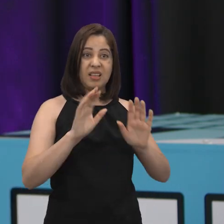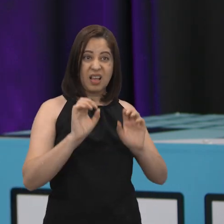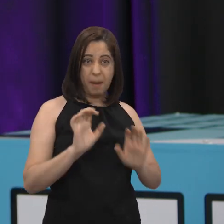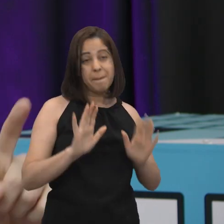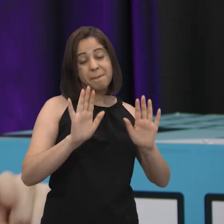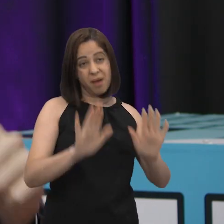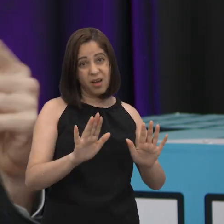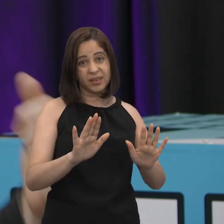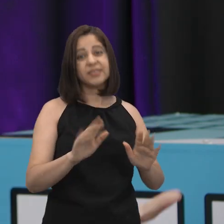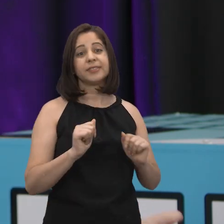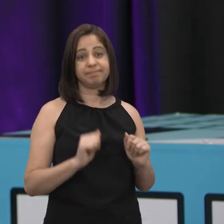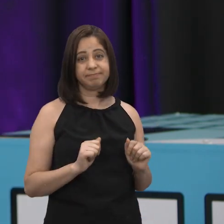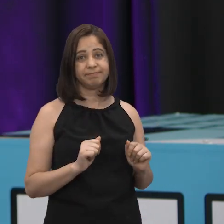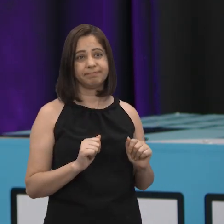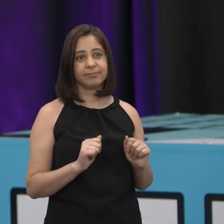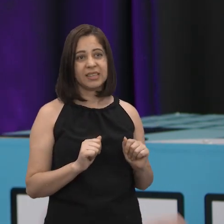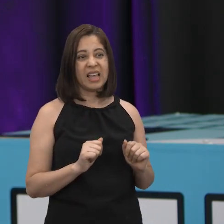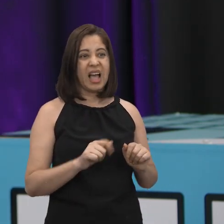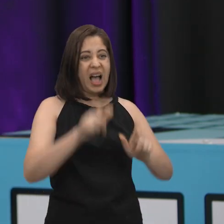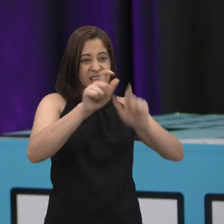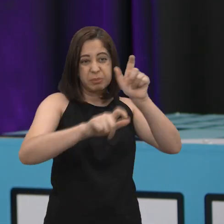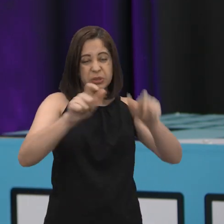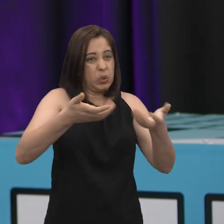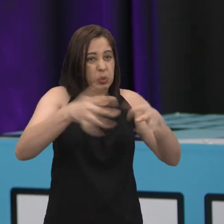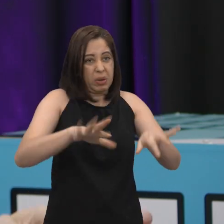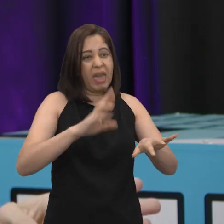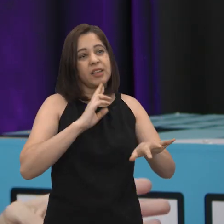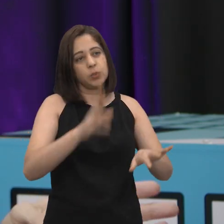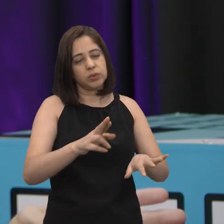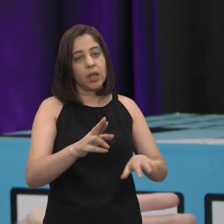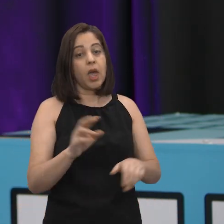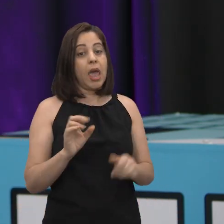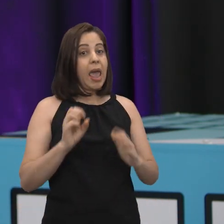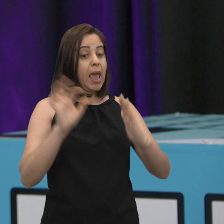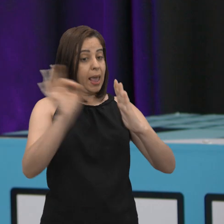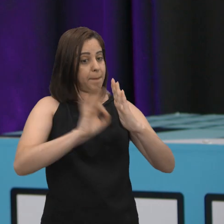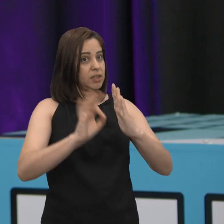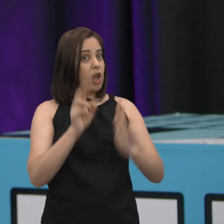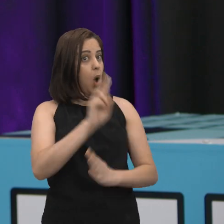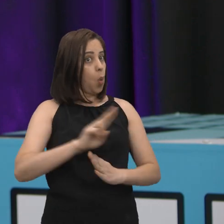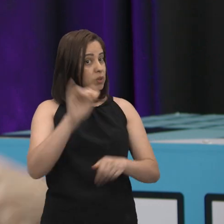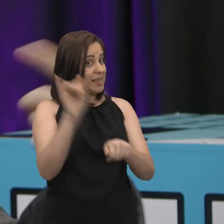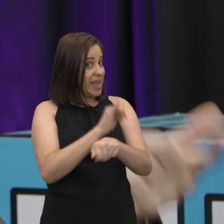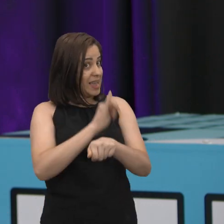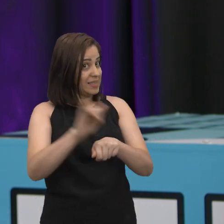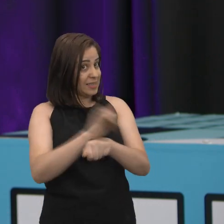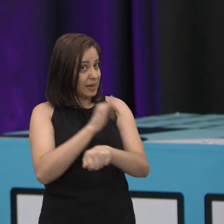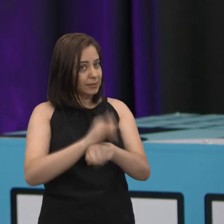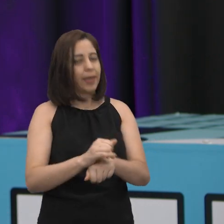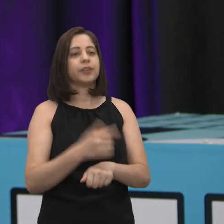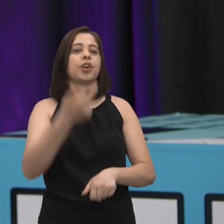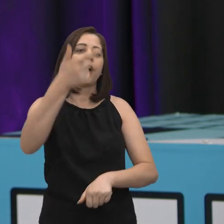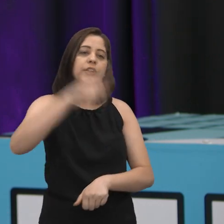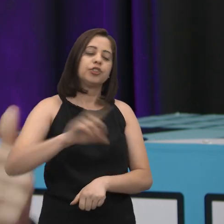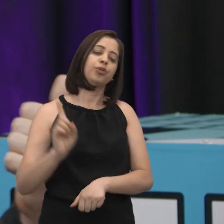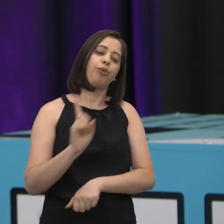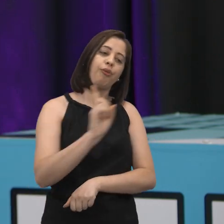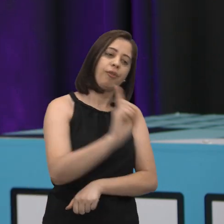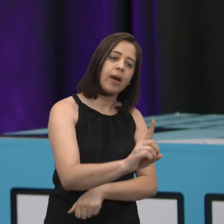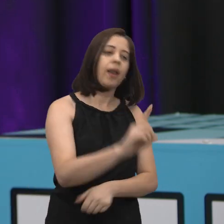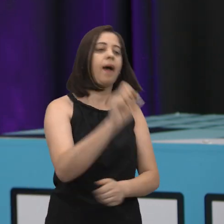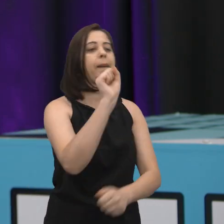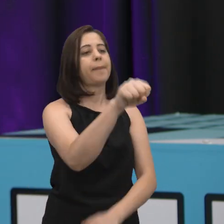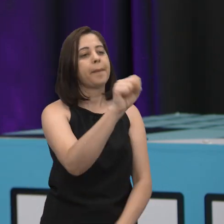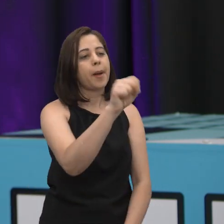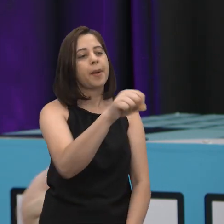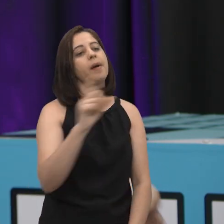de responder, o IBGE ele tem, obviamente, alguns procedimentos, né? Voltar algumas vezes na casa, tentar